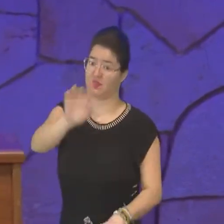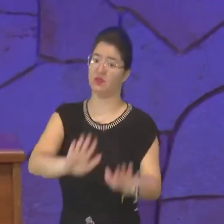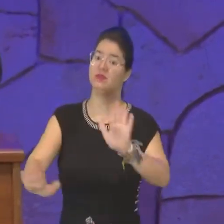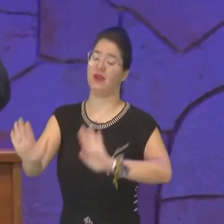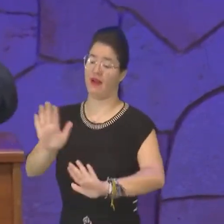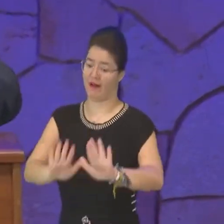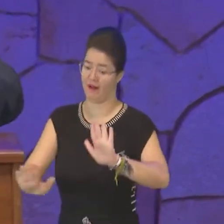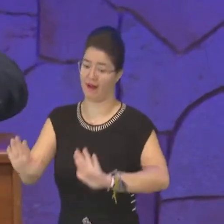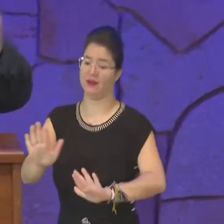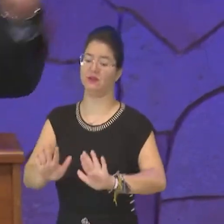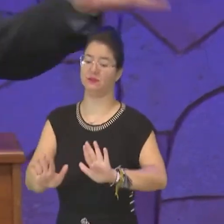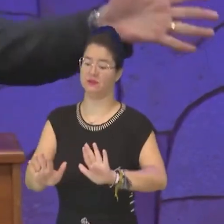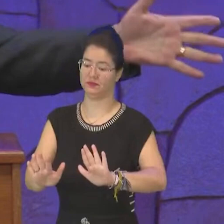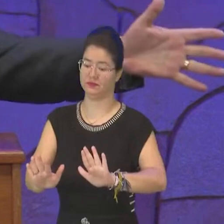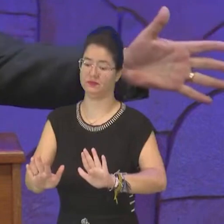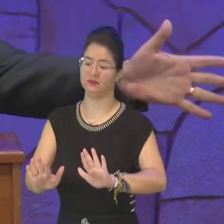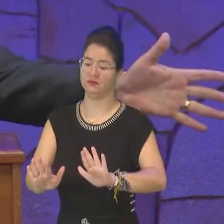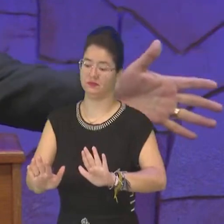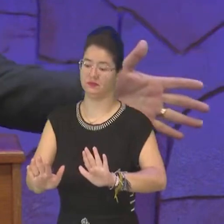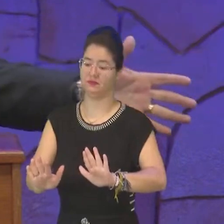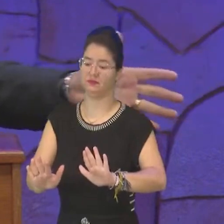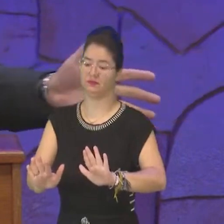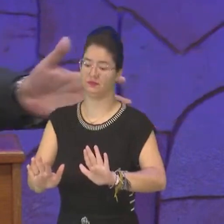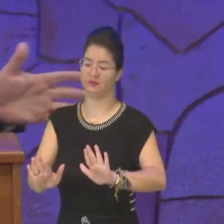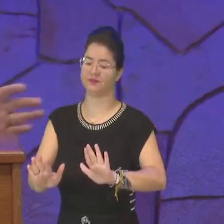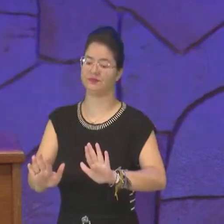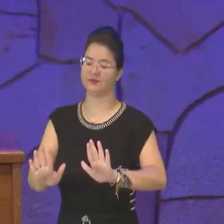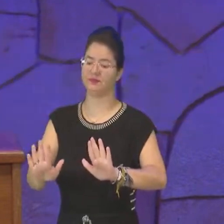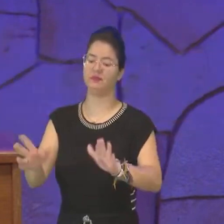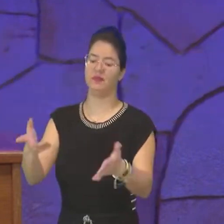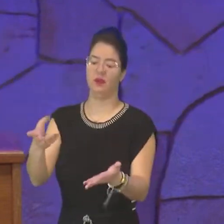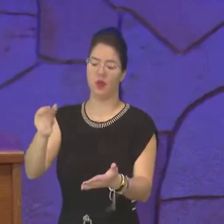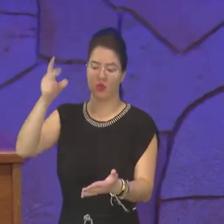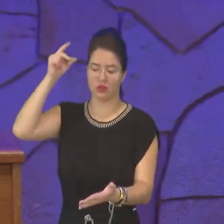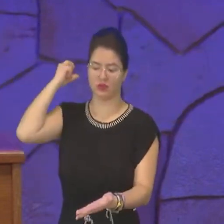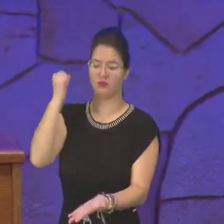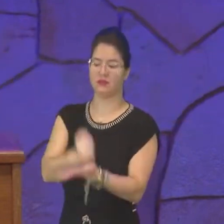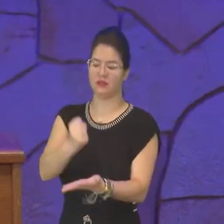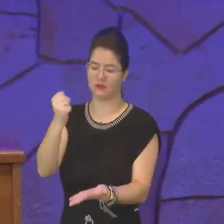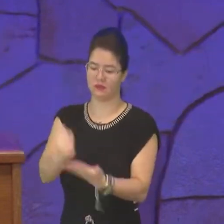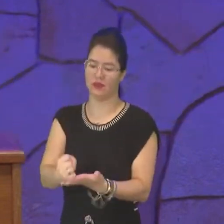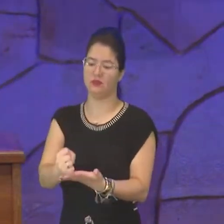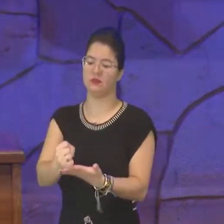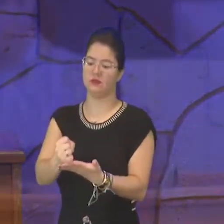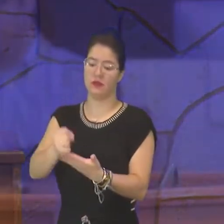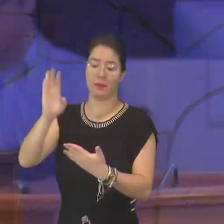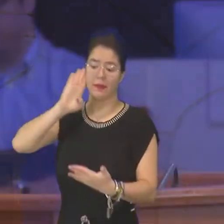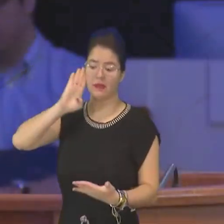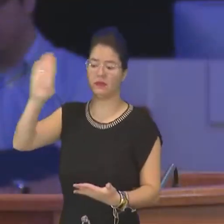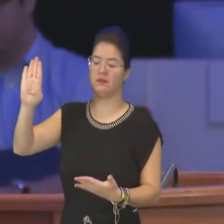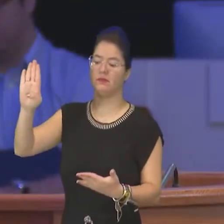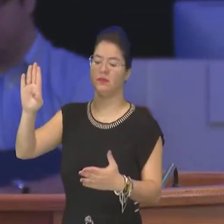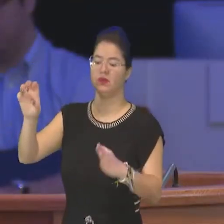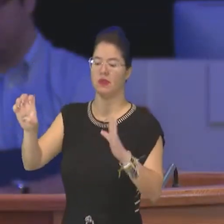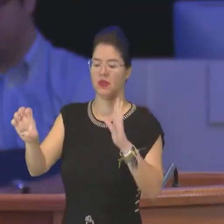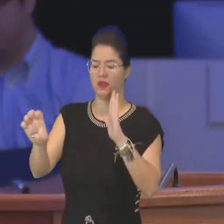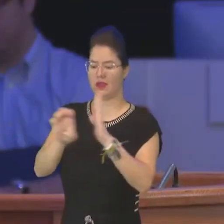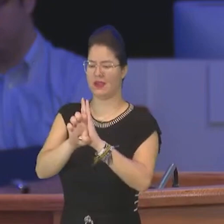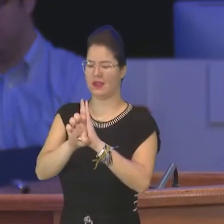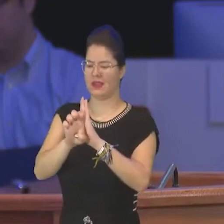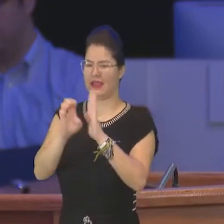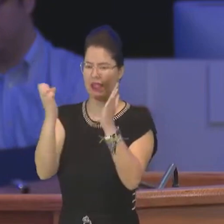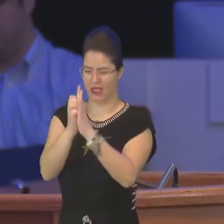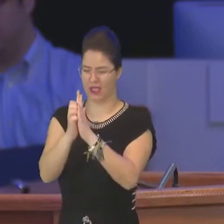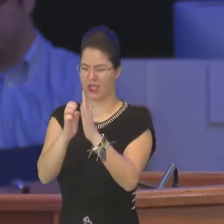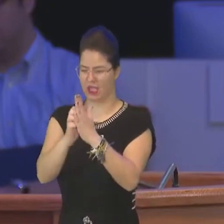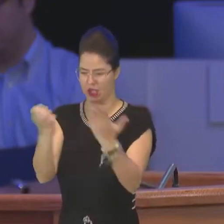ao próprio Senhor, condenado nas Escrituras no Antigo Testamento, exaustivamente, principalmente Êxodo no capítulo 20, não terás